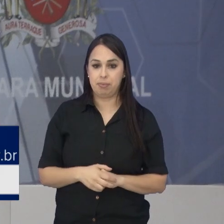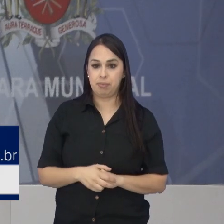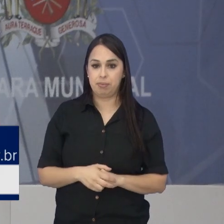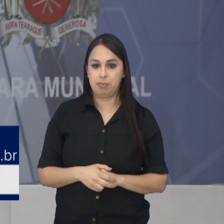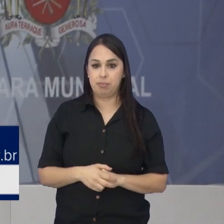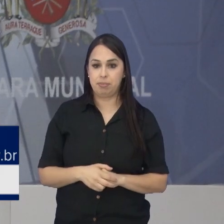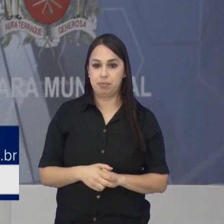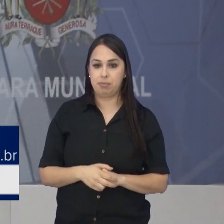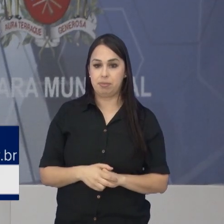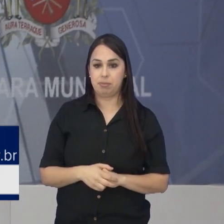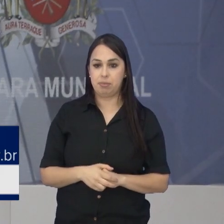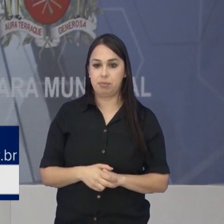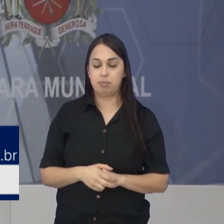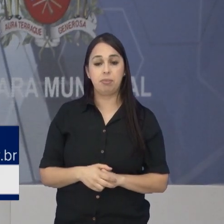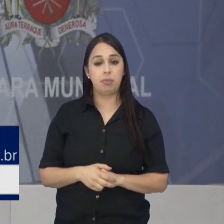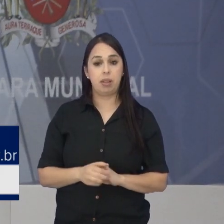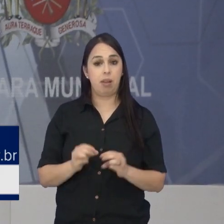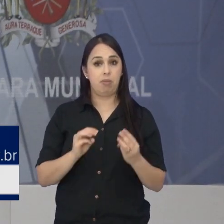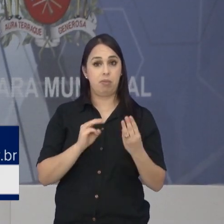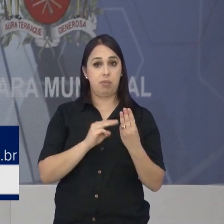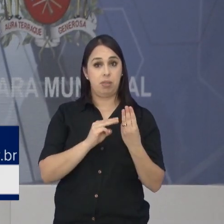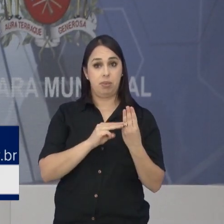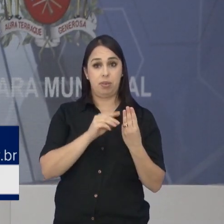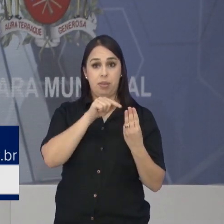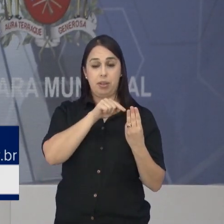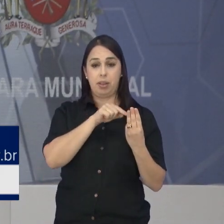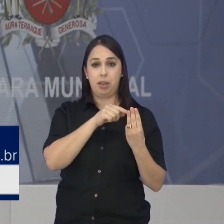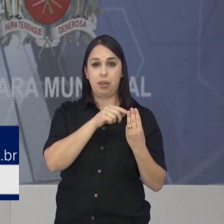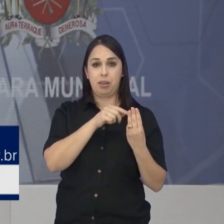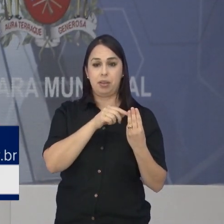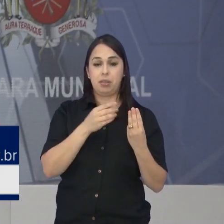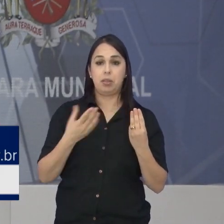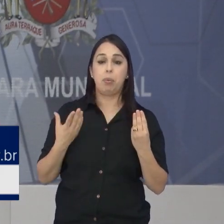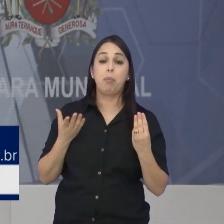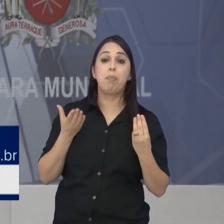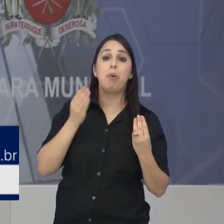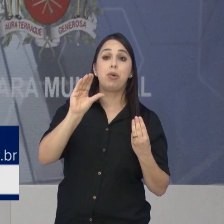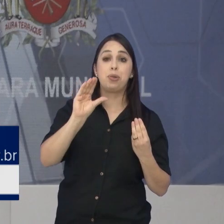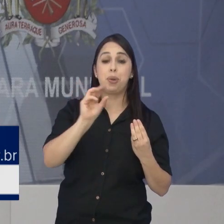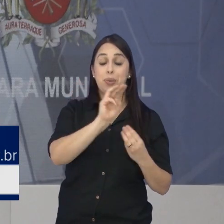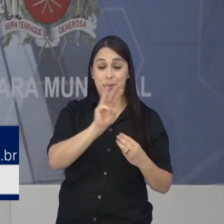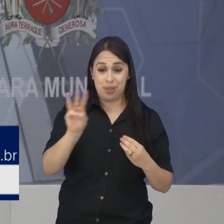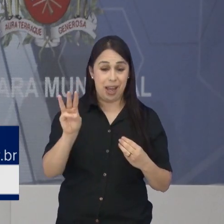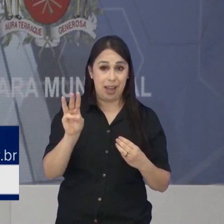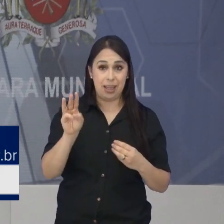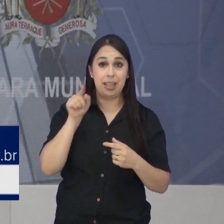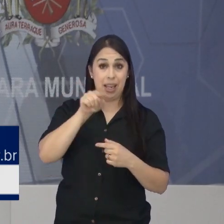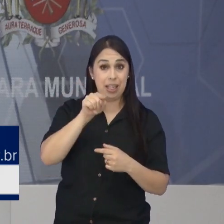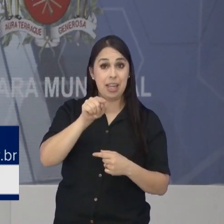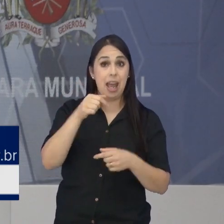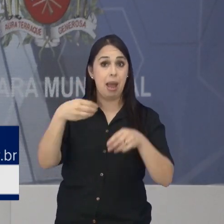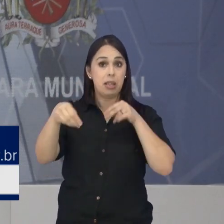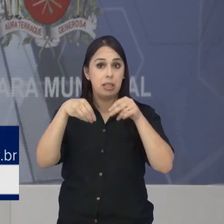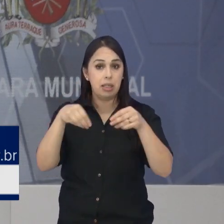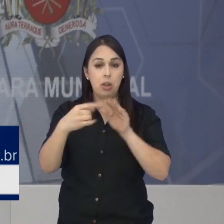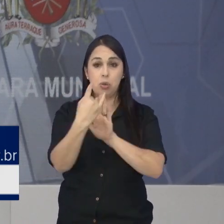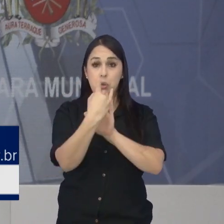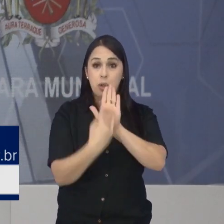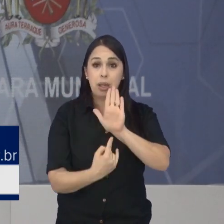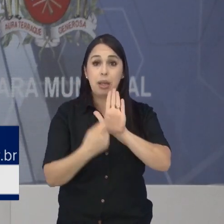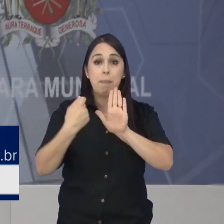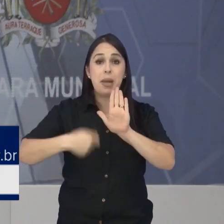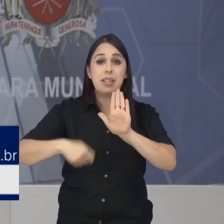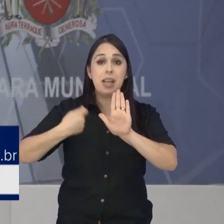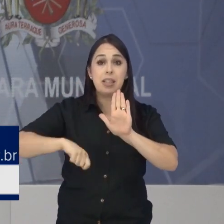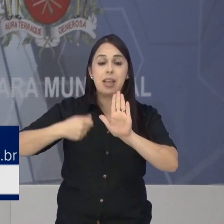de inegibilidades. A Fundação não disponibilizou em seu site, portal de transparência, todos os documentos necessários para